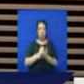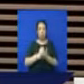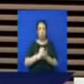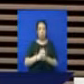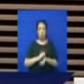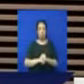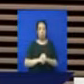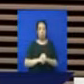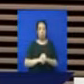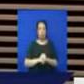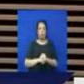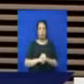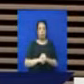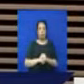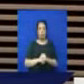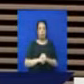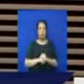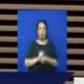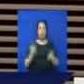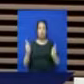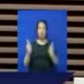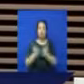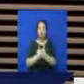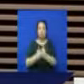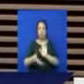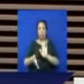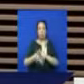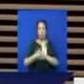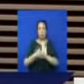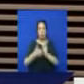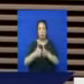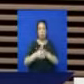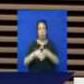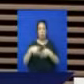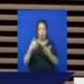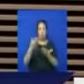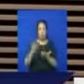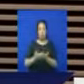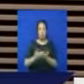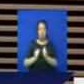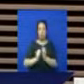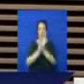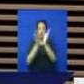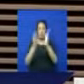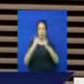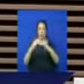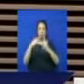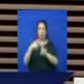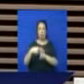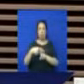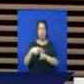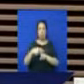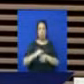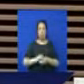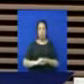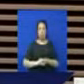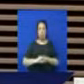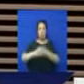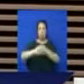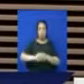com Vossa Excelência a autoria deste requerimento aqui de homenagem da Igreja. Quero cumprimentar